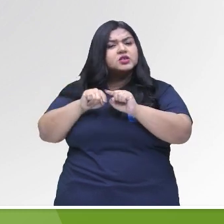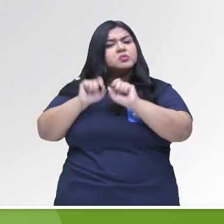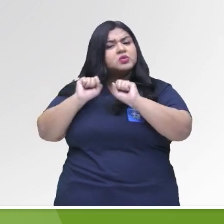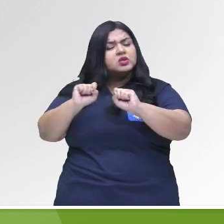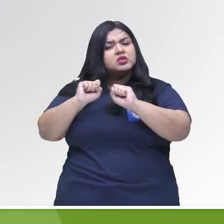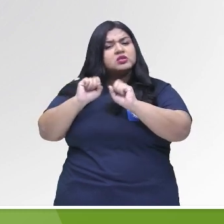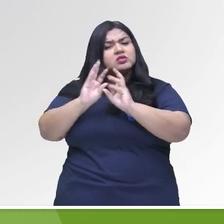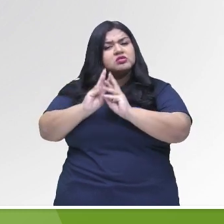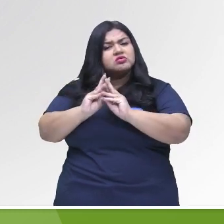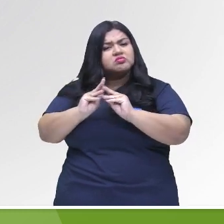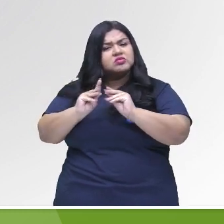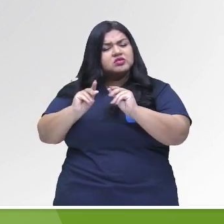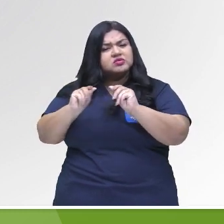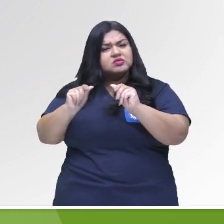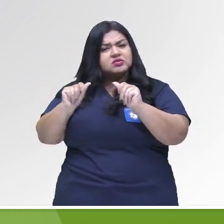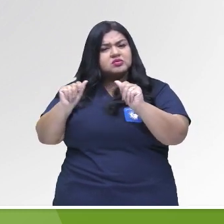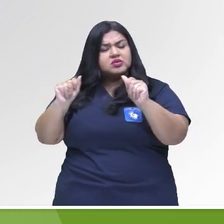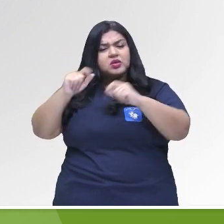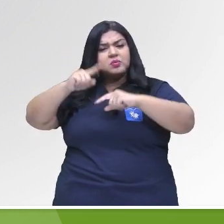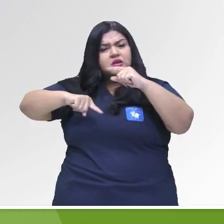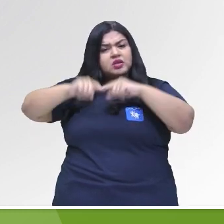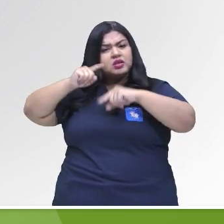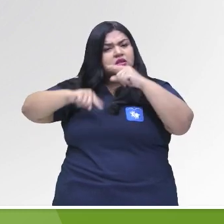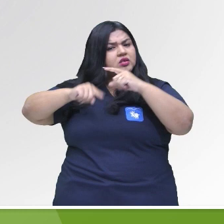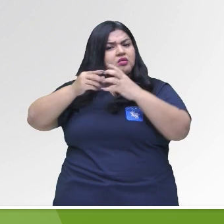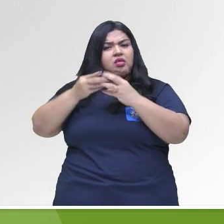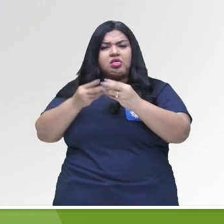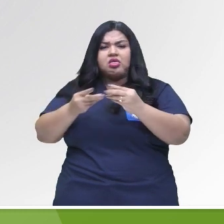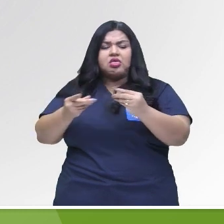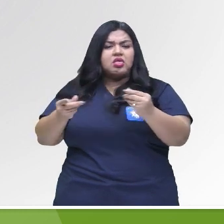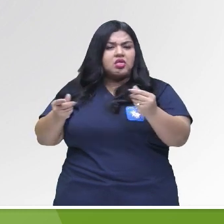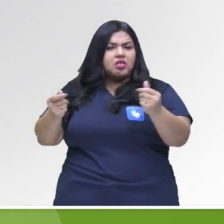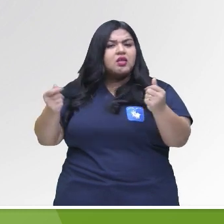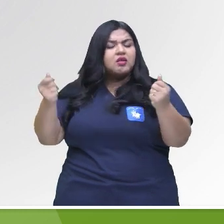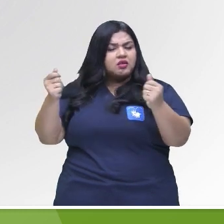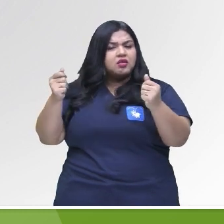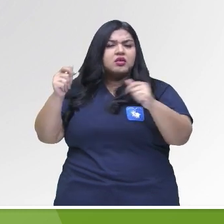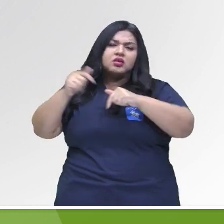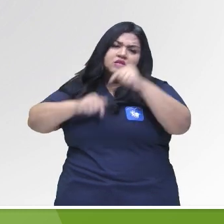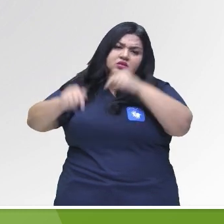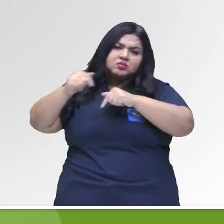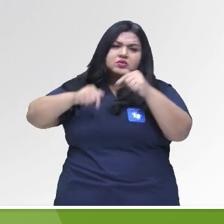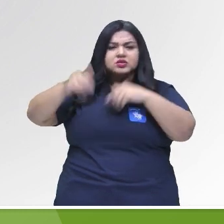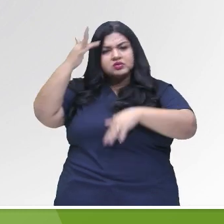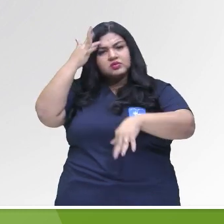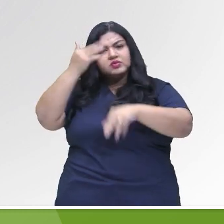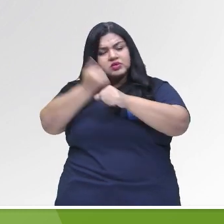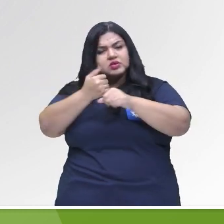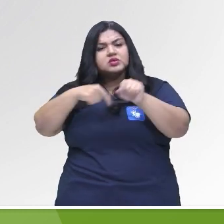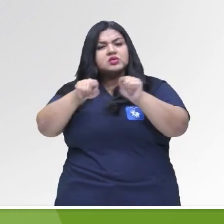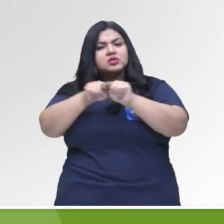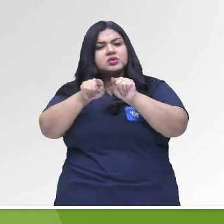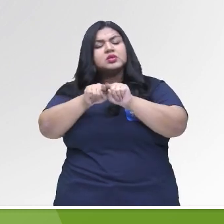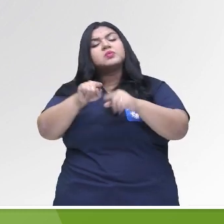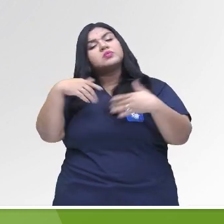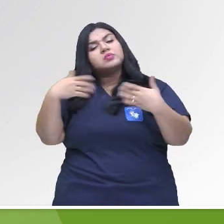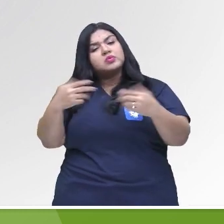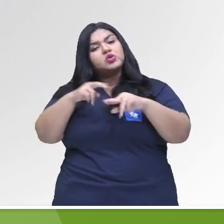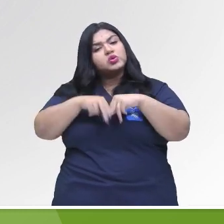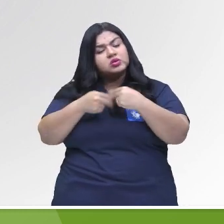são todas rompidas. E aí o material perde todas as suas propriedades químicas e físicas, tá? Então, por esse motivo,